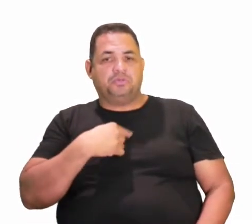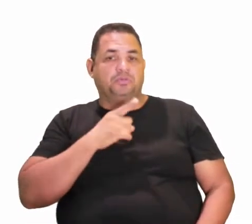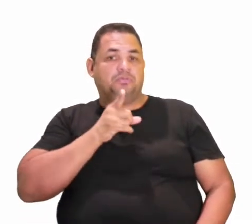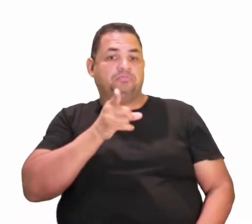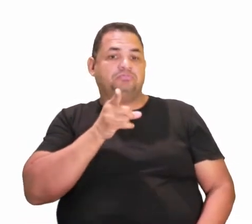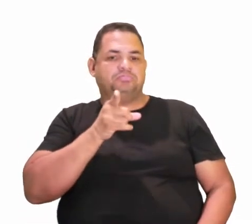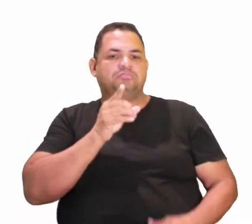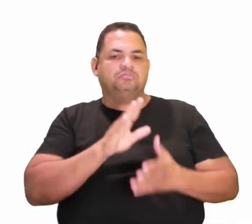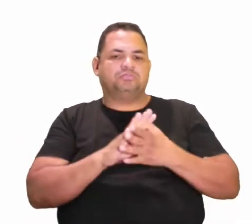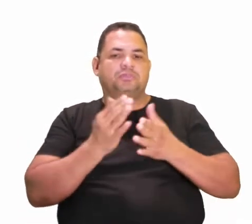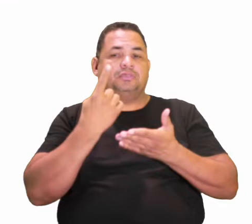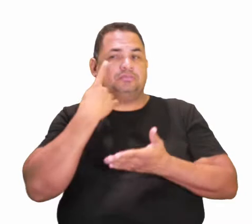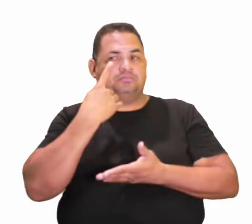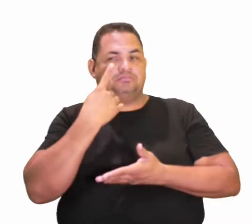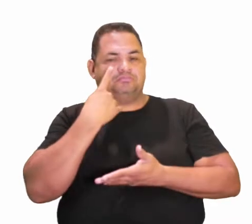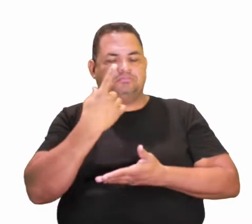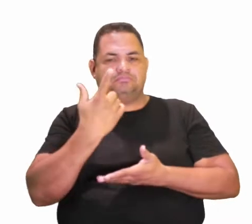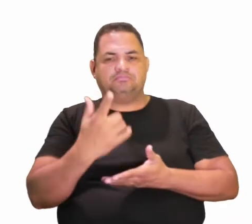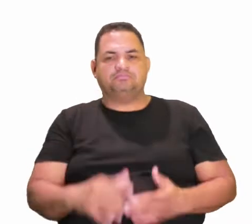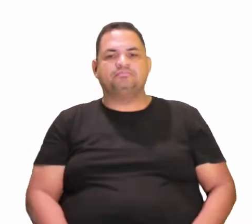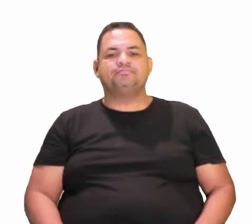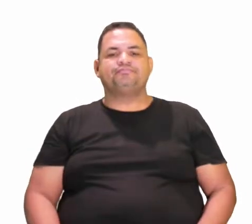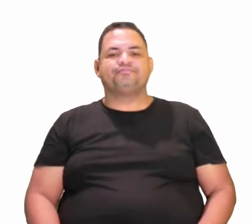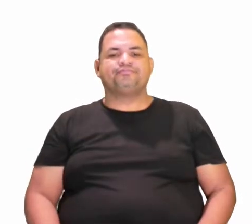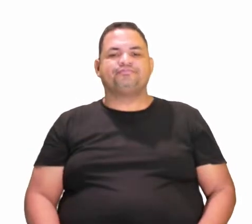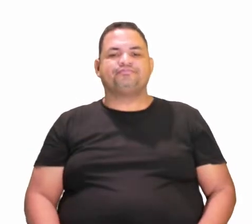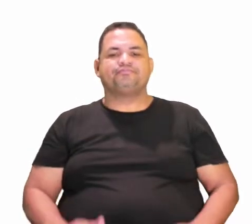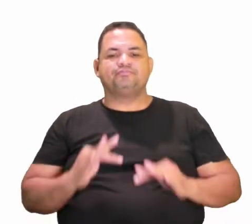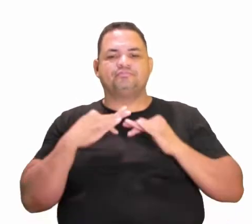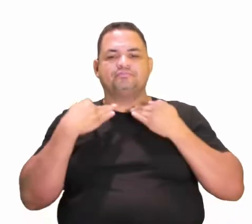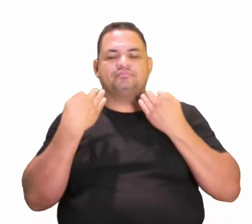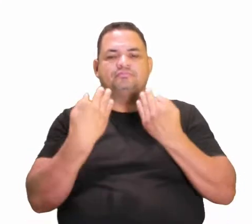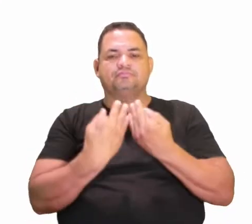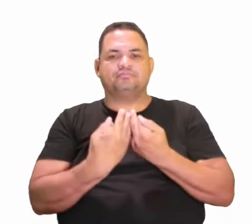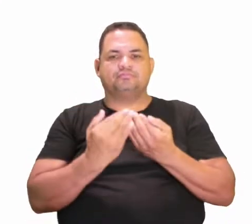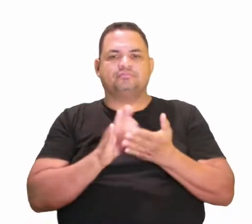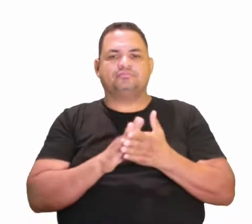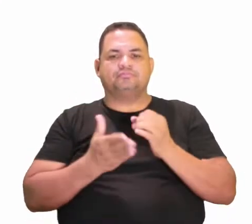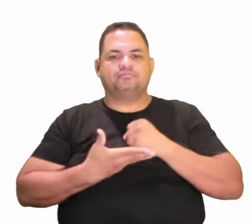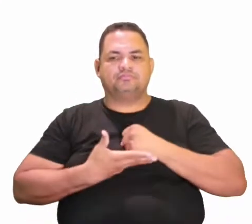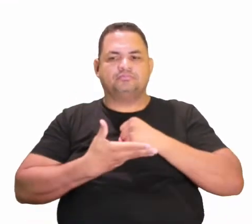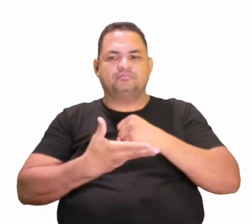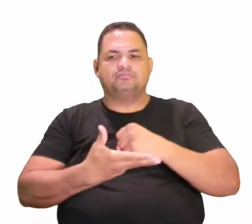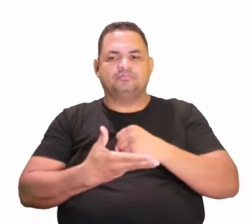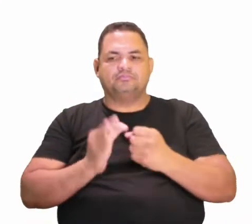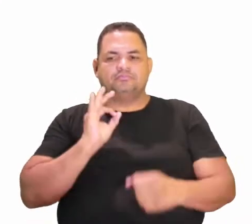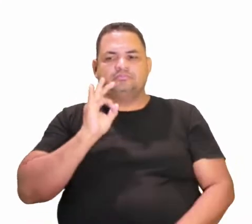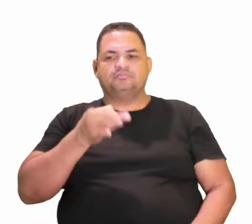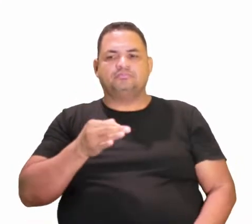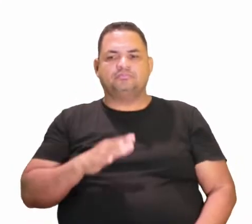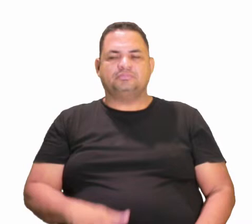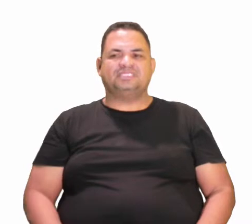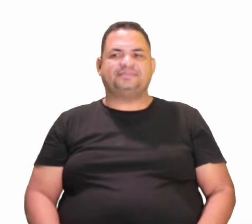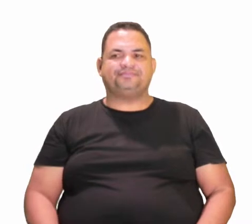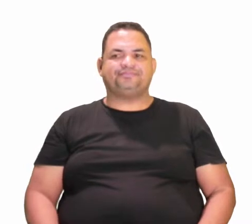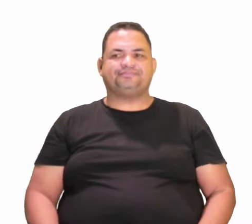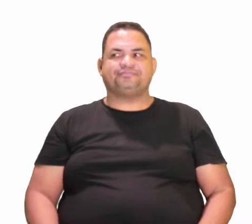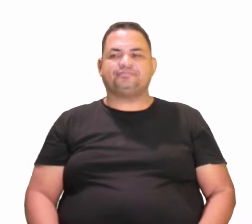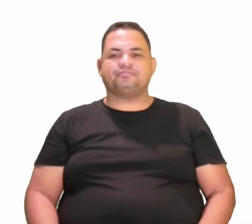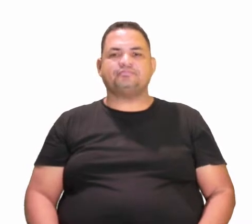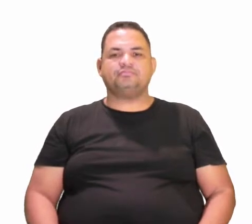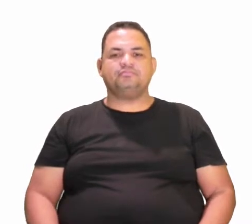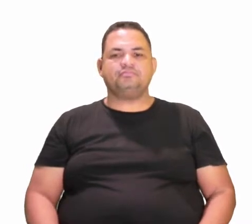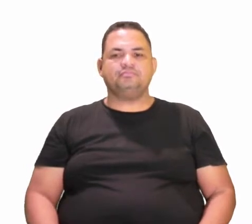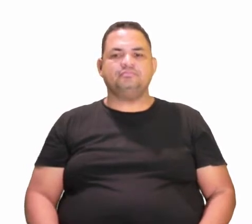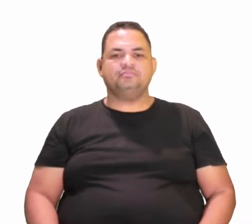nossa aula, certo? Me. E essa é a family tree, bem basiquinha, certo? Vamos para o próximo slide